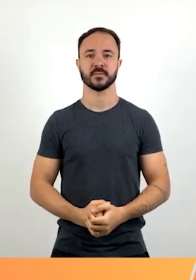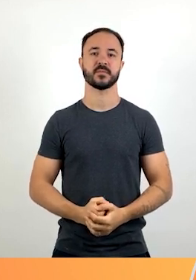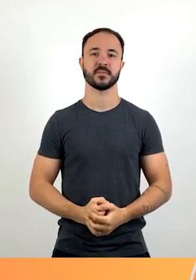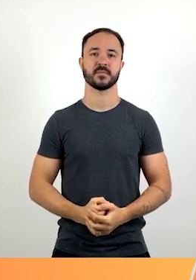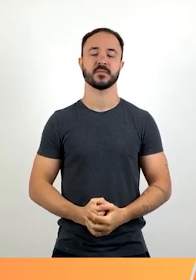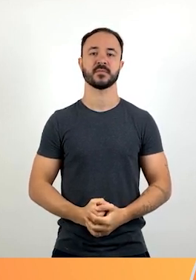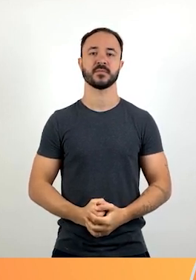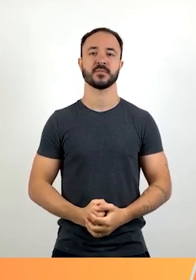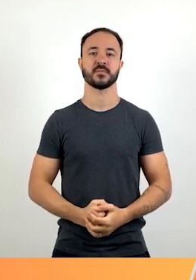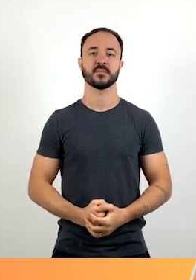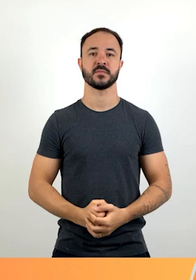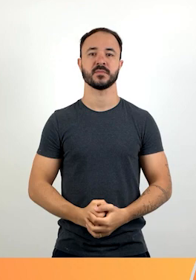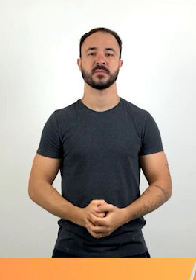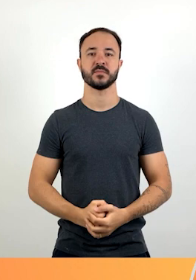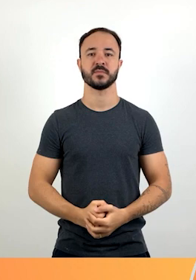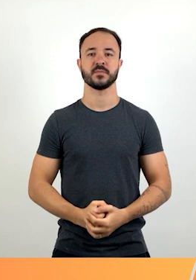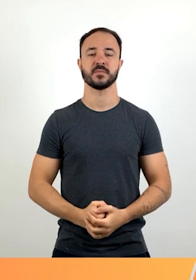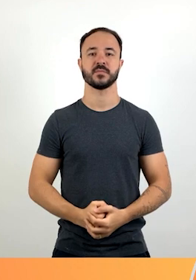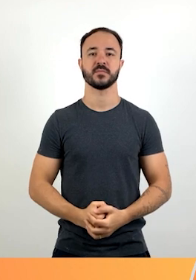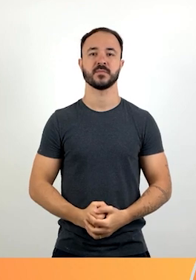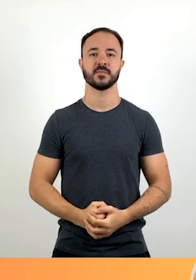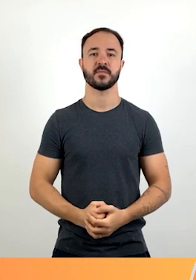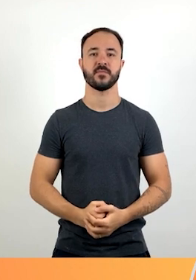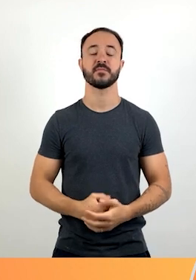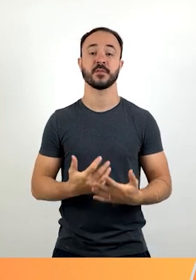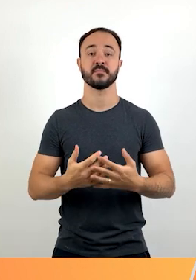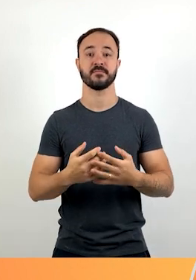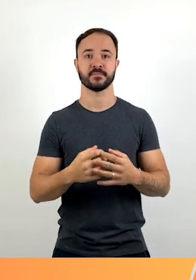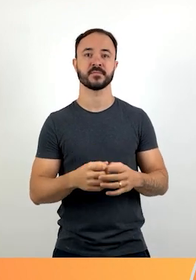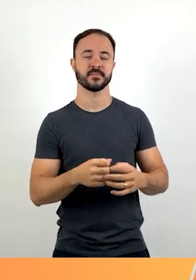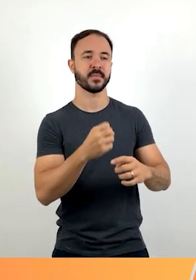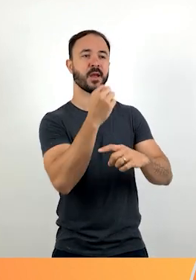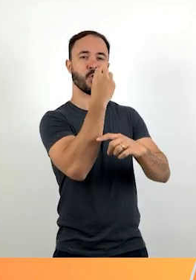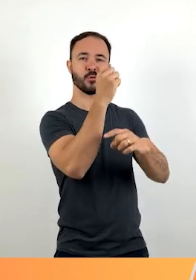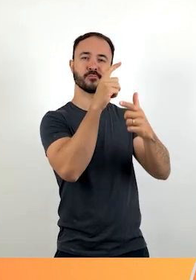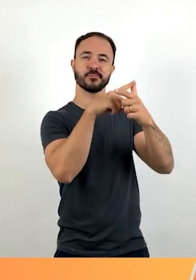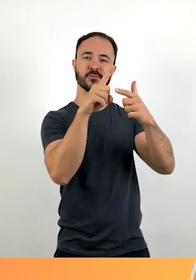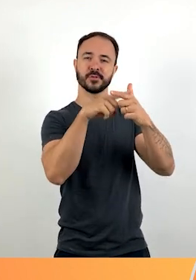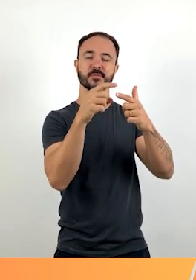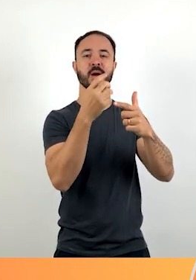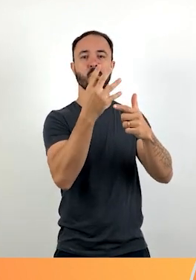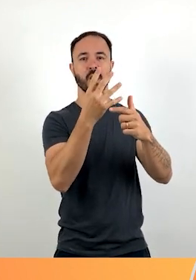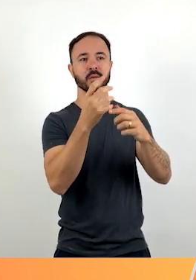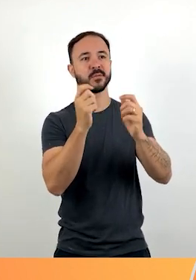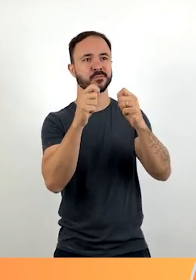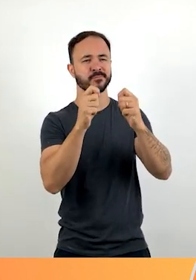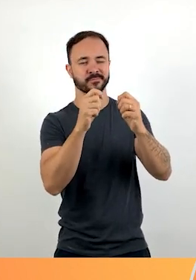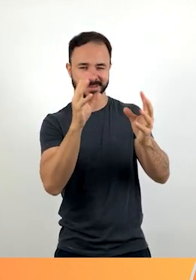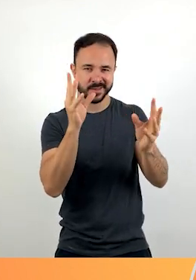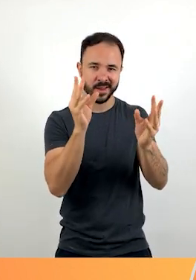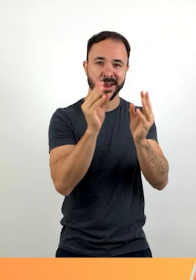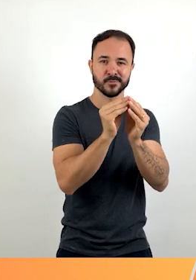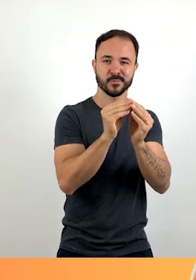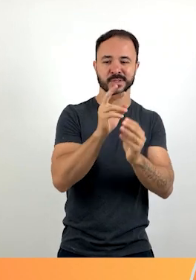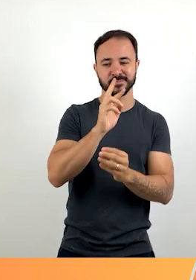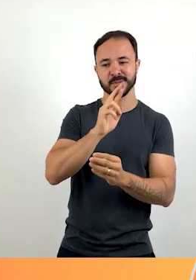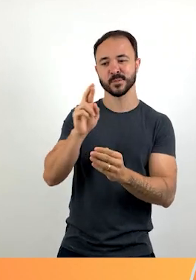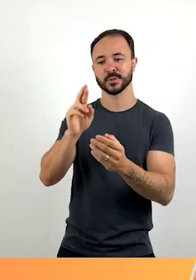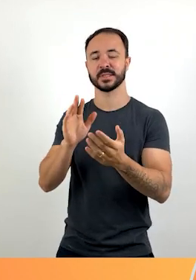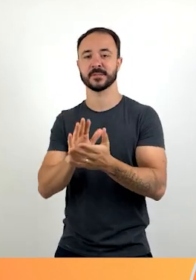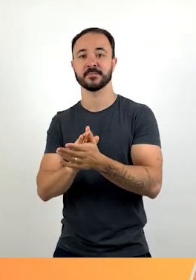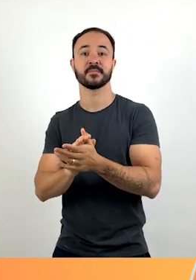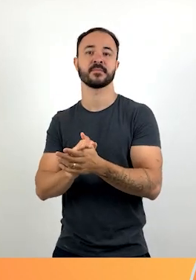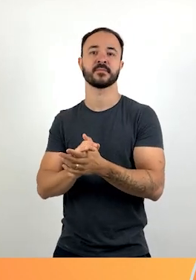vezes 4 é 4. 8 dividido para 4, a gente pode simplificar, pode dividir, é igual a 2.